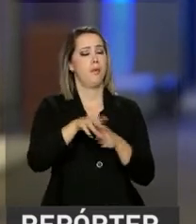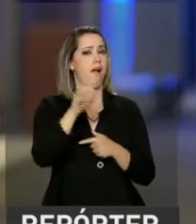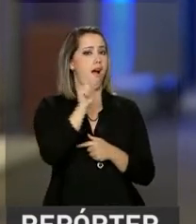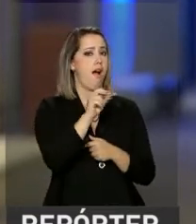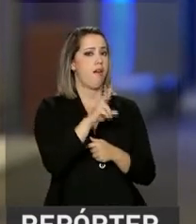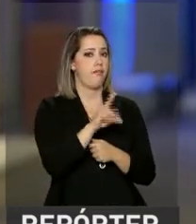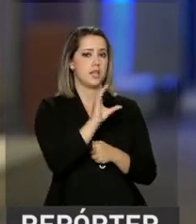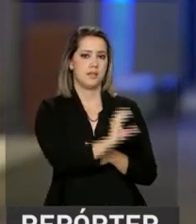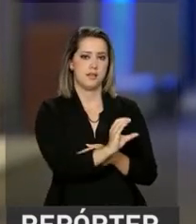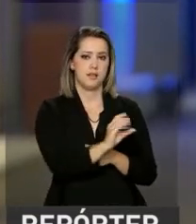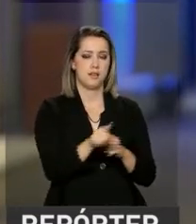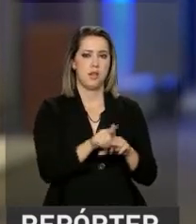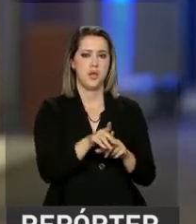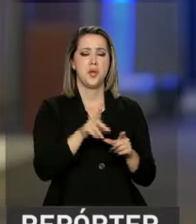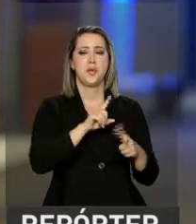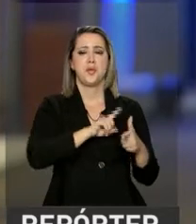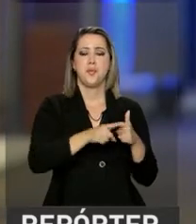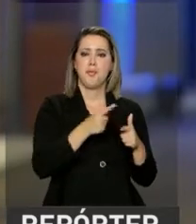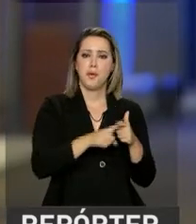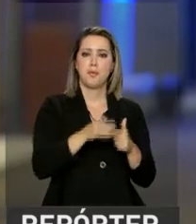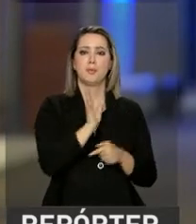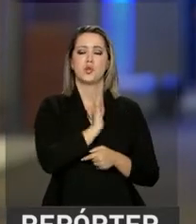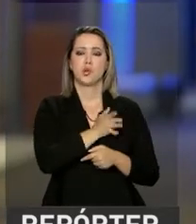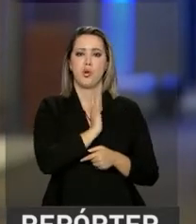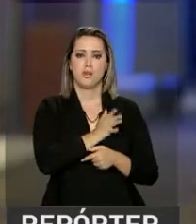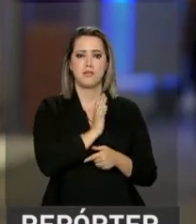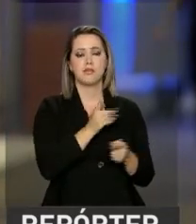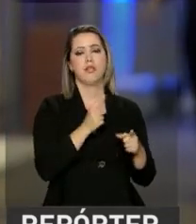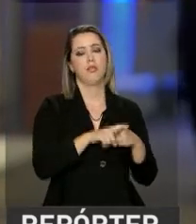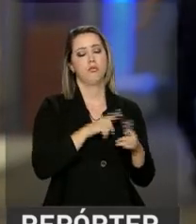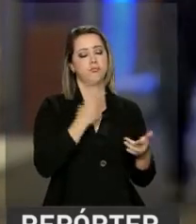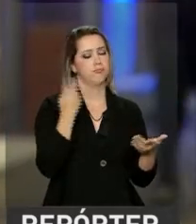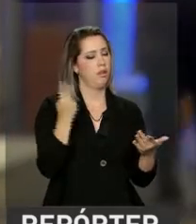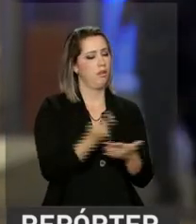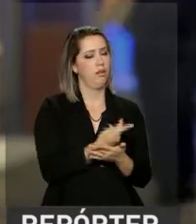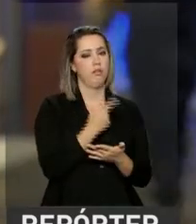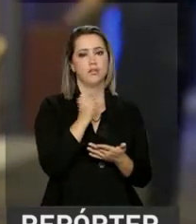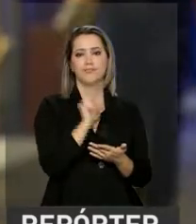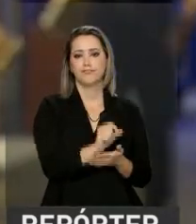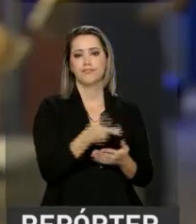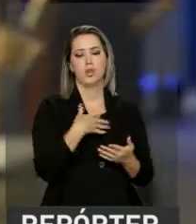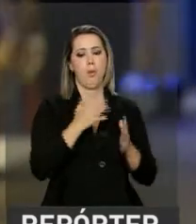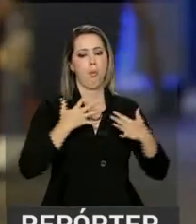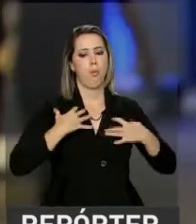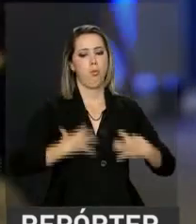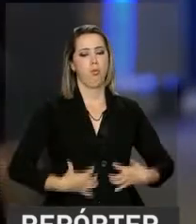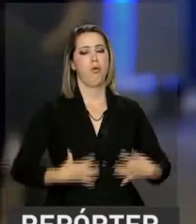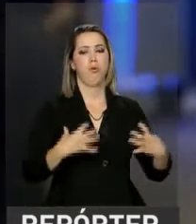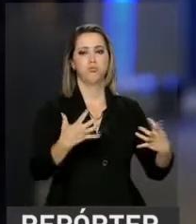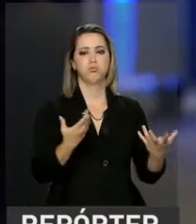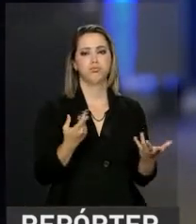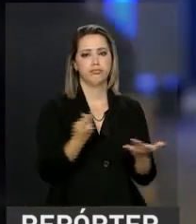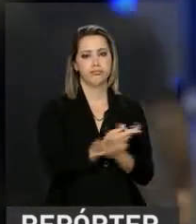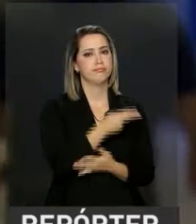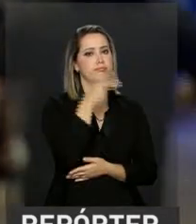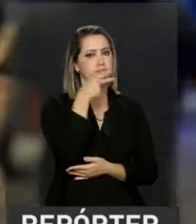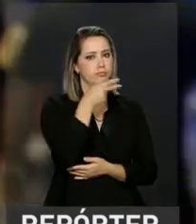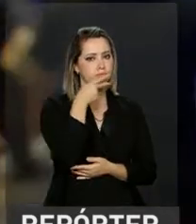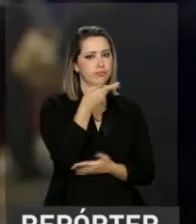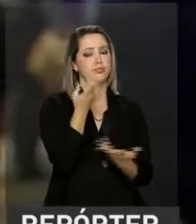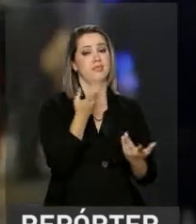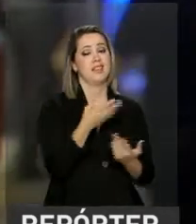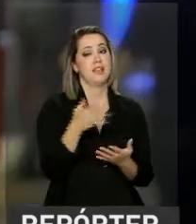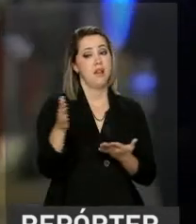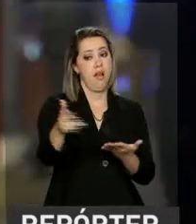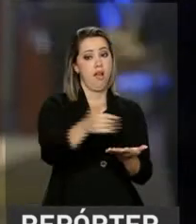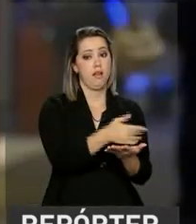problemas de coração, cardíacos, que decorrem, né, problemas pulmonares que decorrem do fumo, arrecada